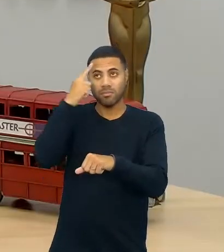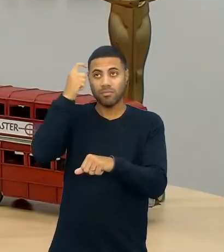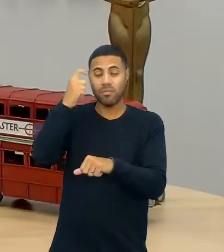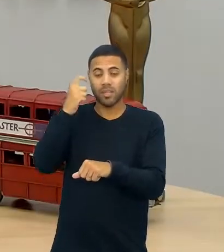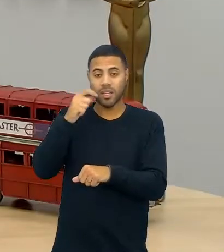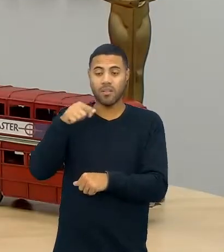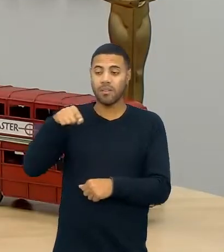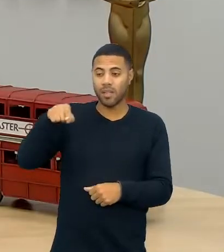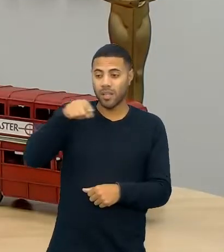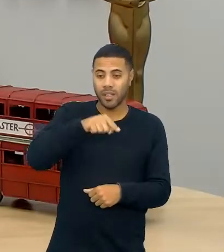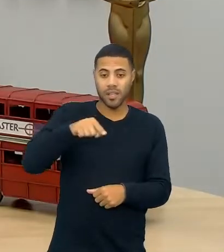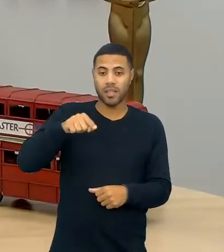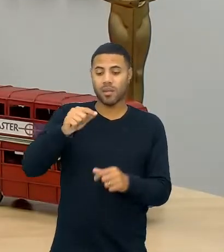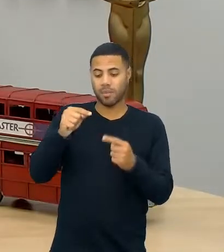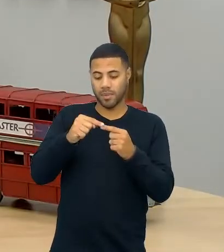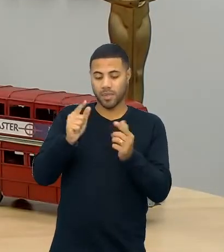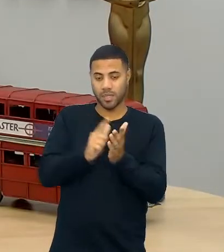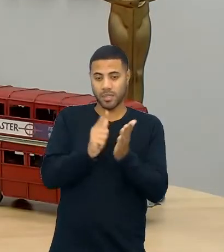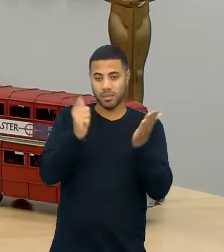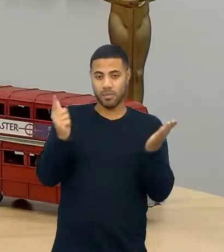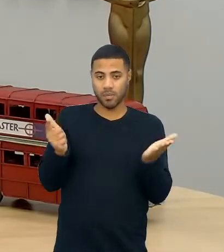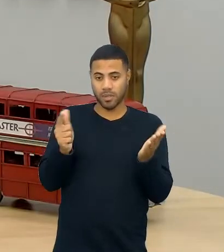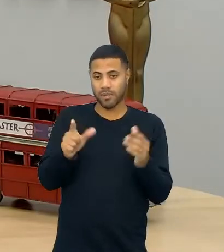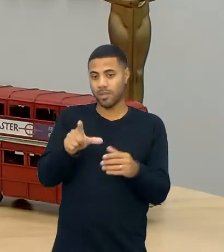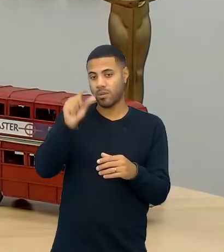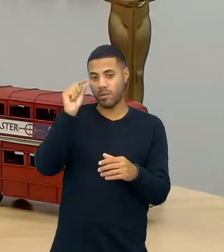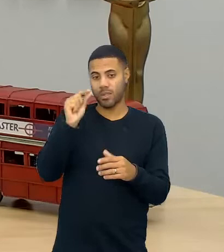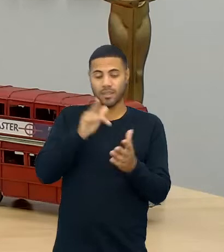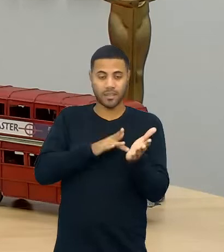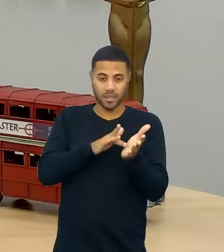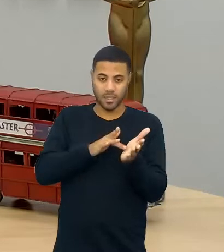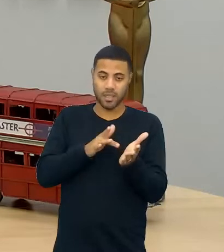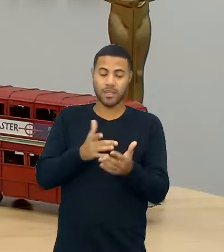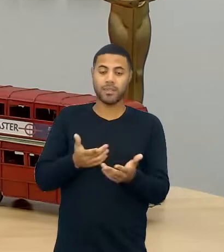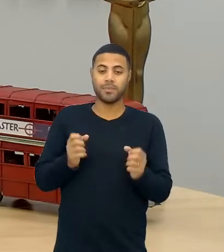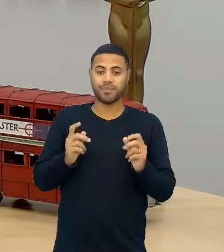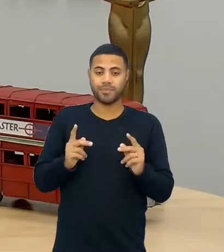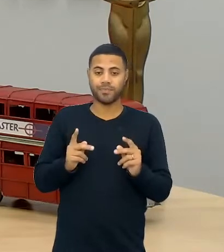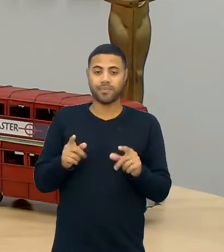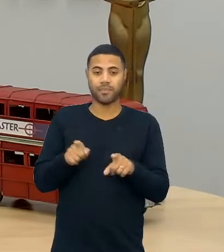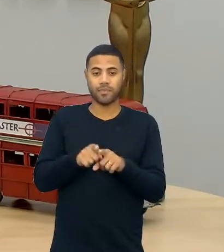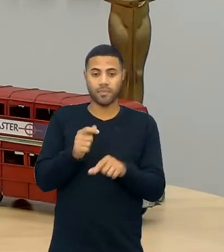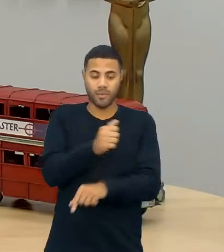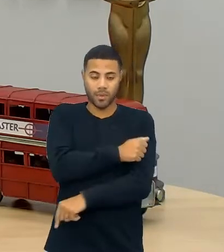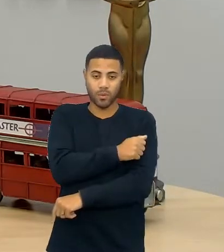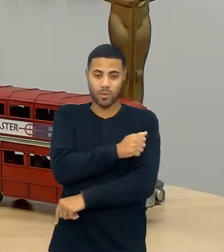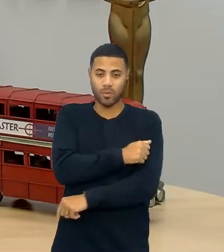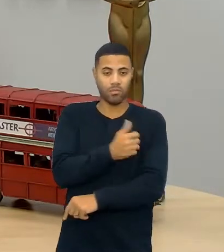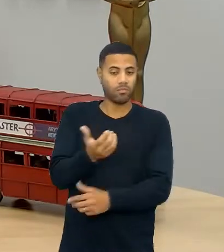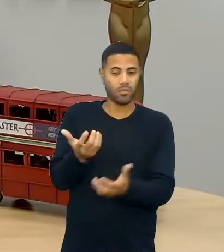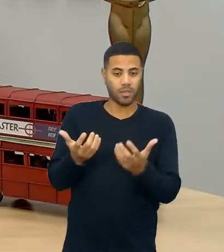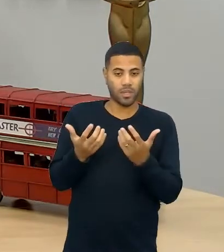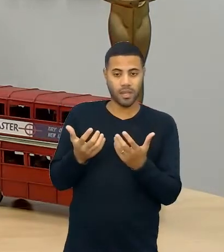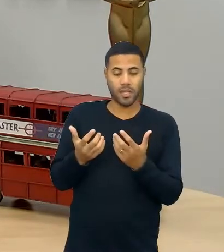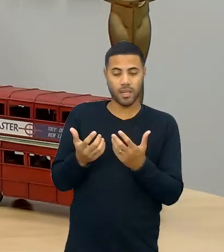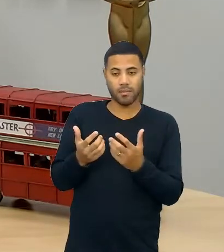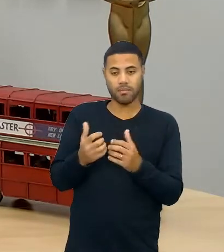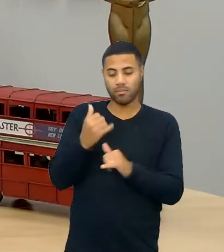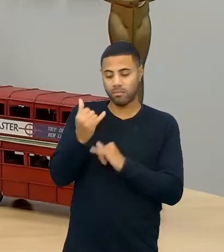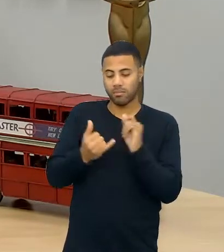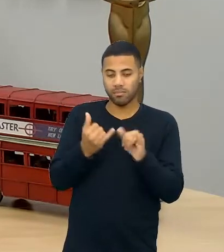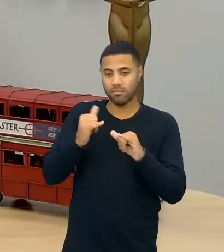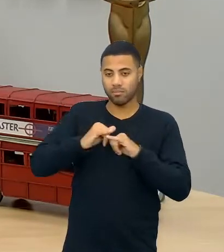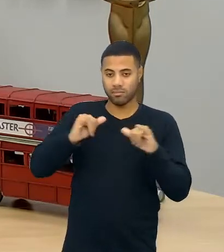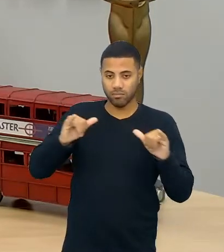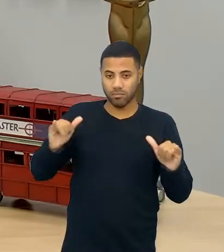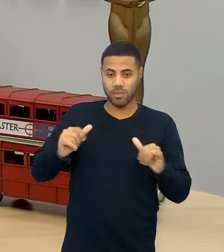nesse meio do jornalismo esportivo. Quando os nossos estudantes escolheram Se Liga na Mídia, a gente entende que eles pensaram que isso teria